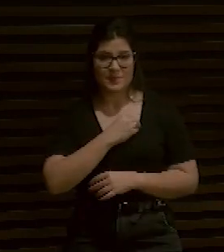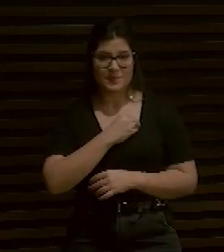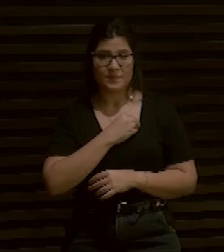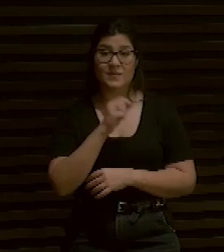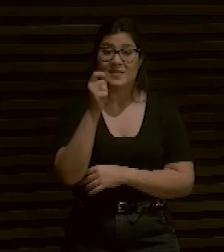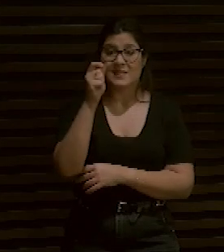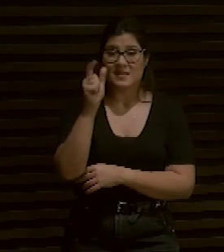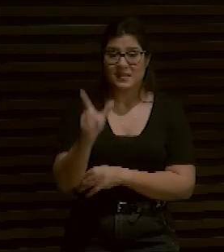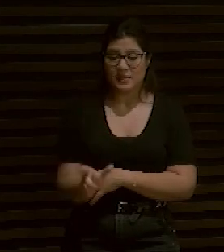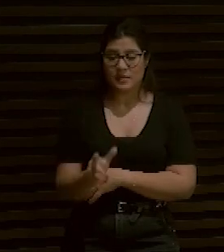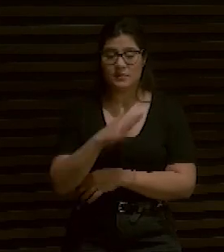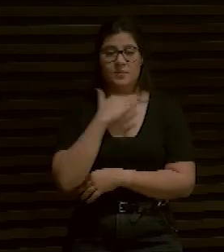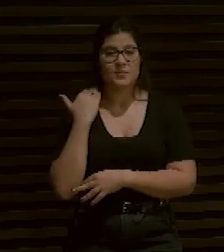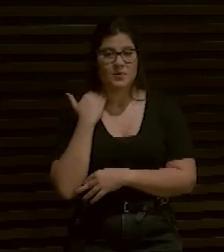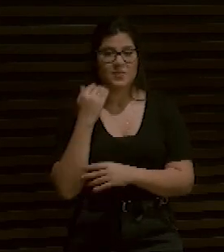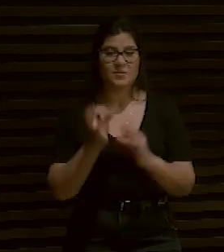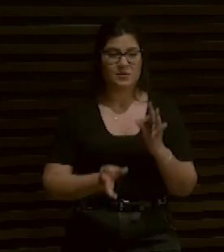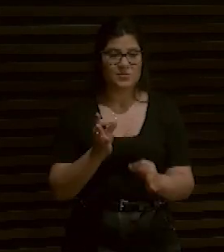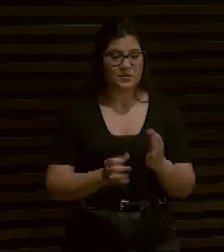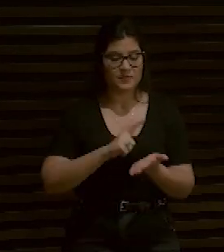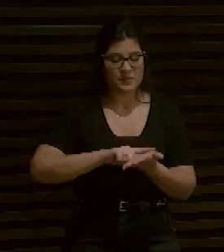Quem morreu está justificado.